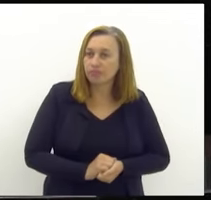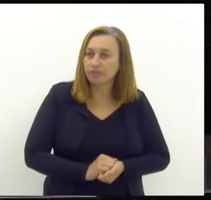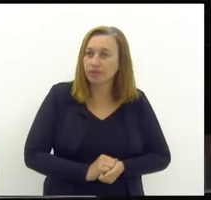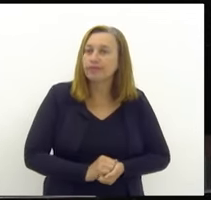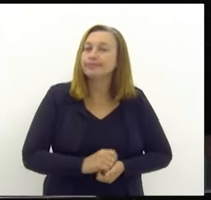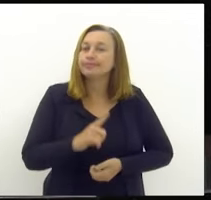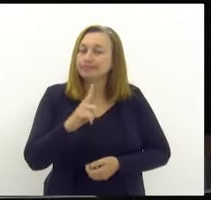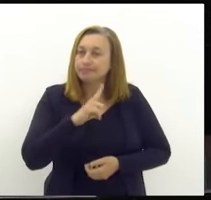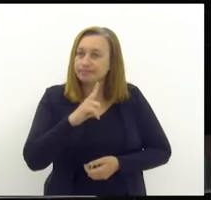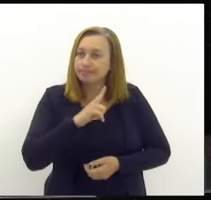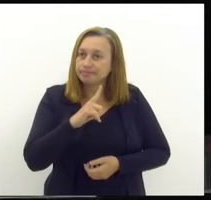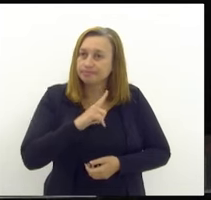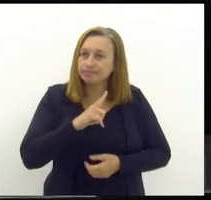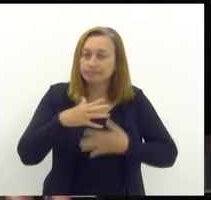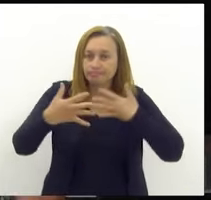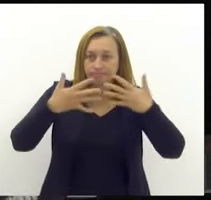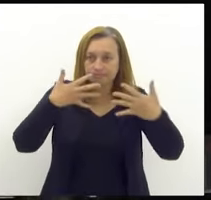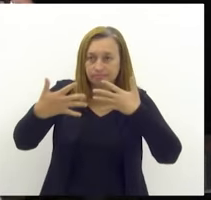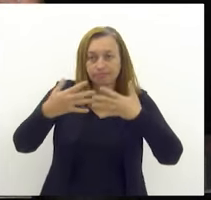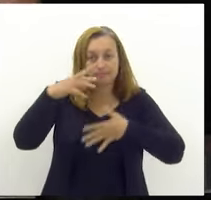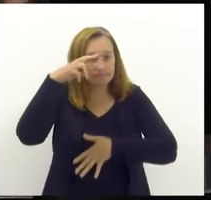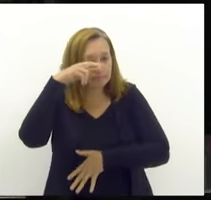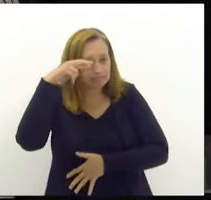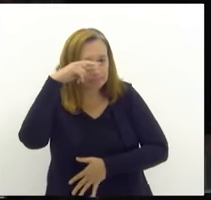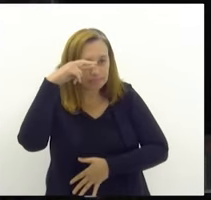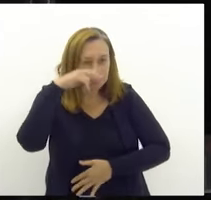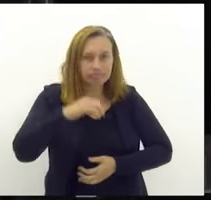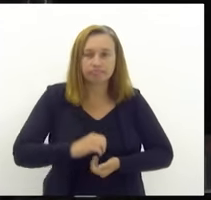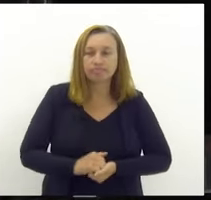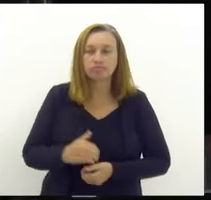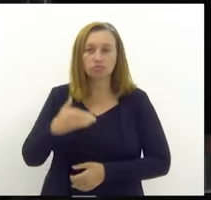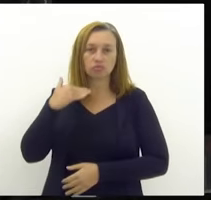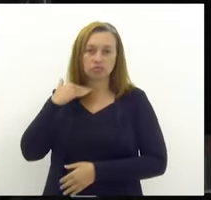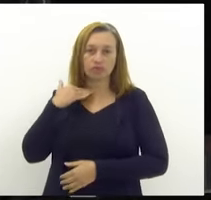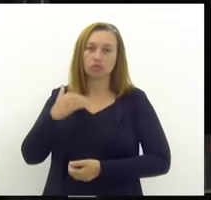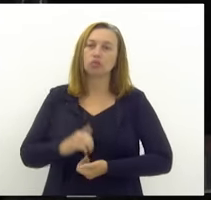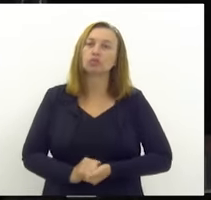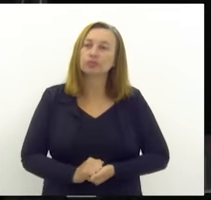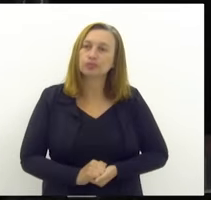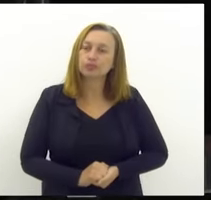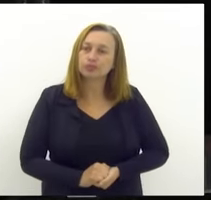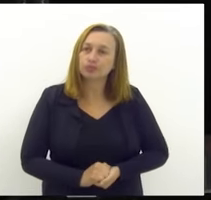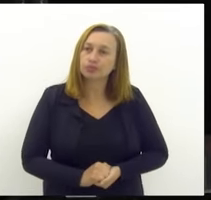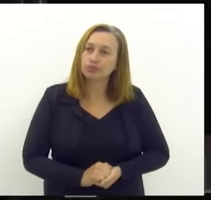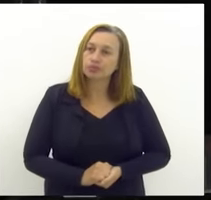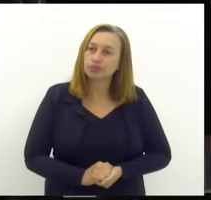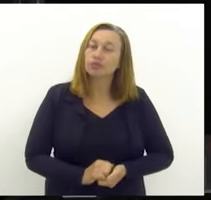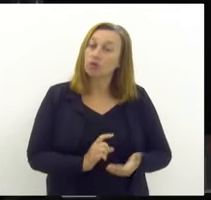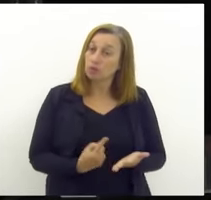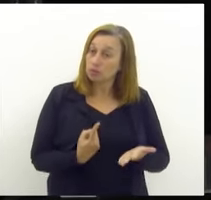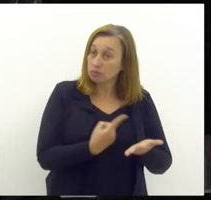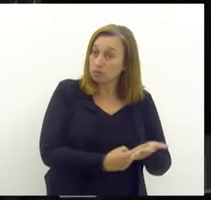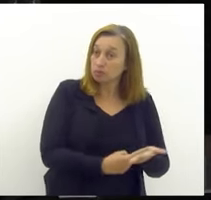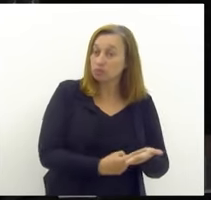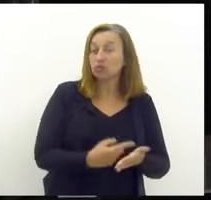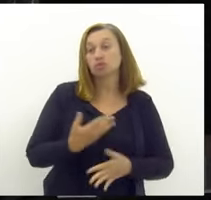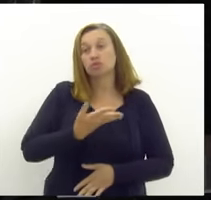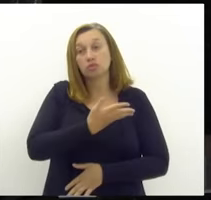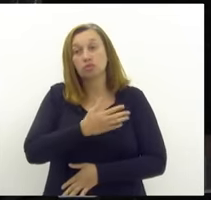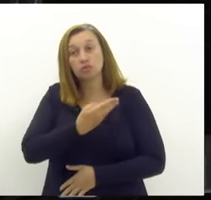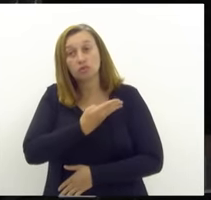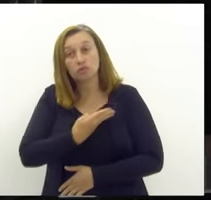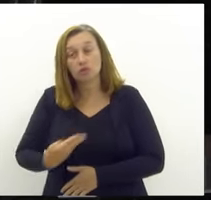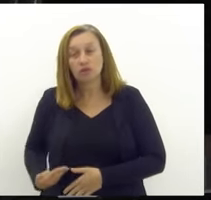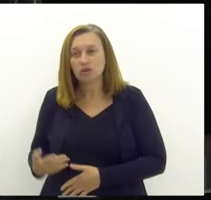transparência fiscalização e que por força do comprometimento do Governo Federal